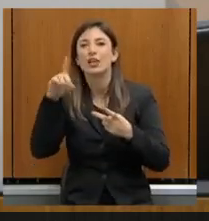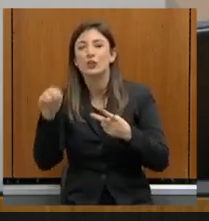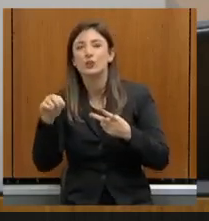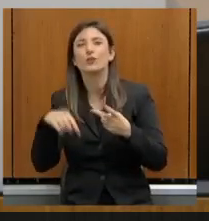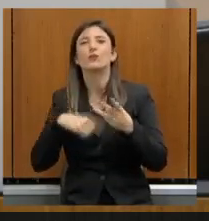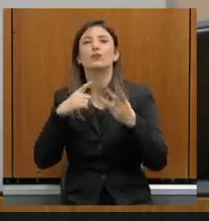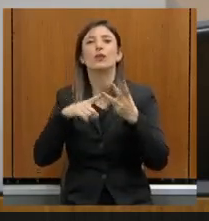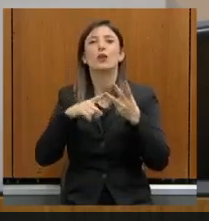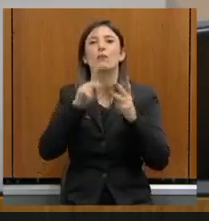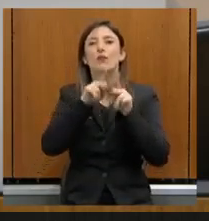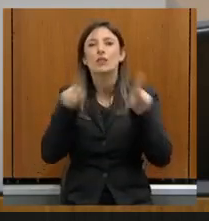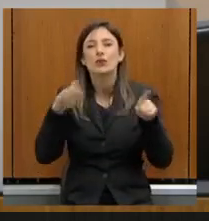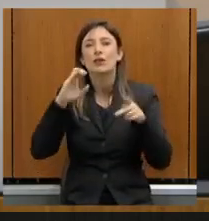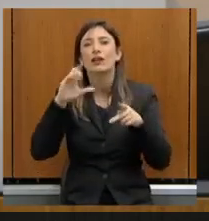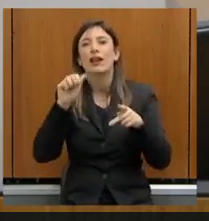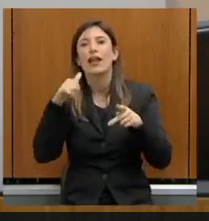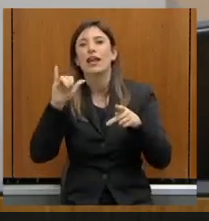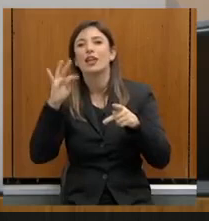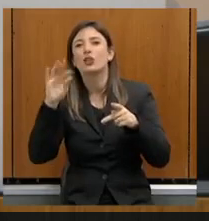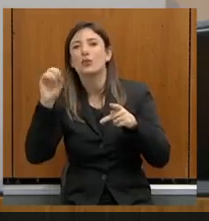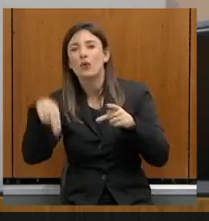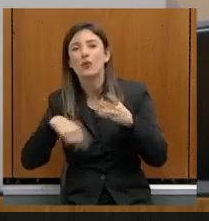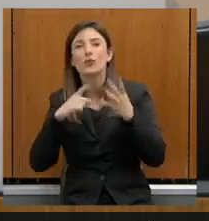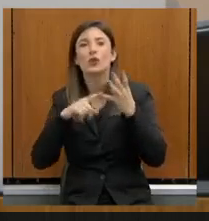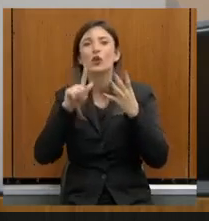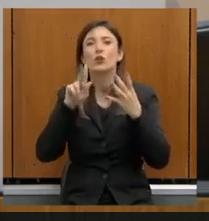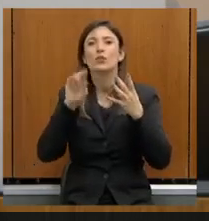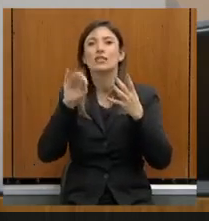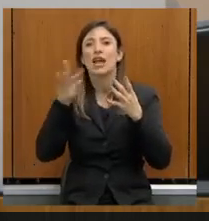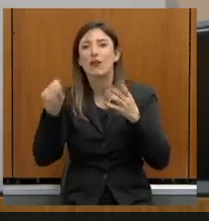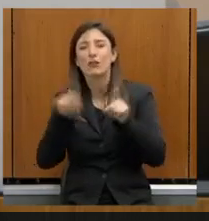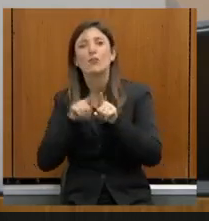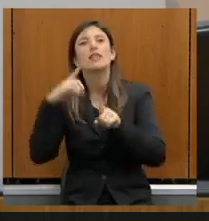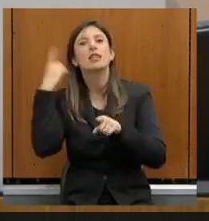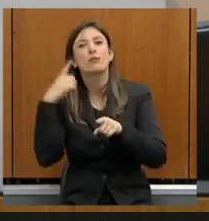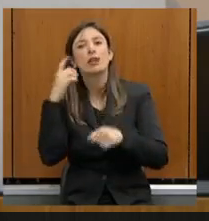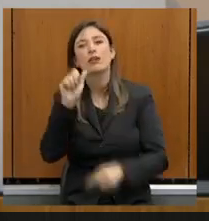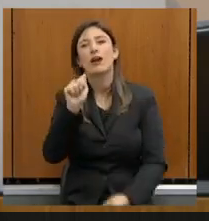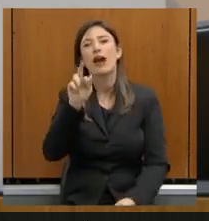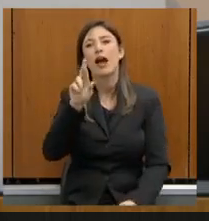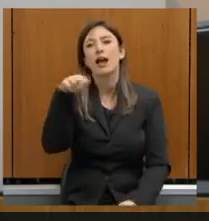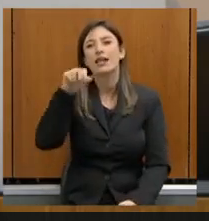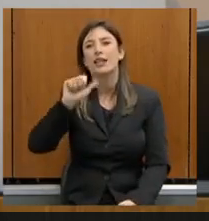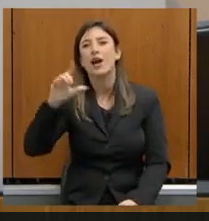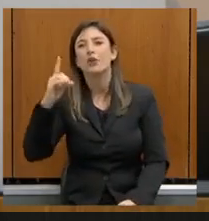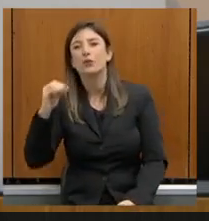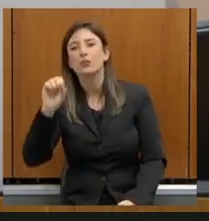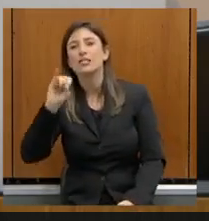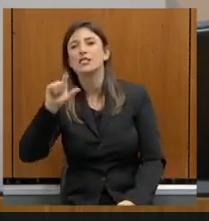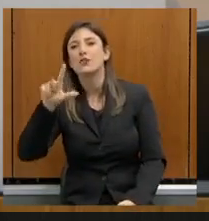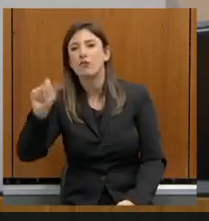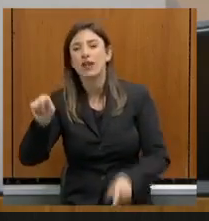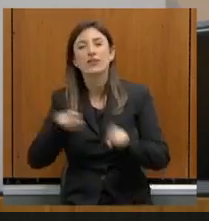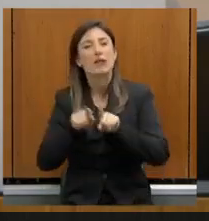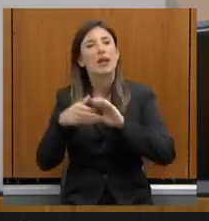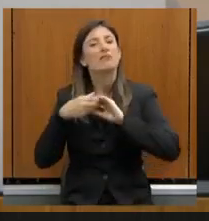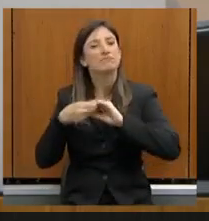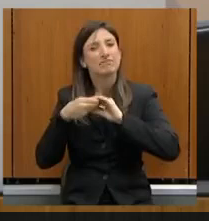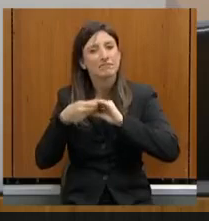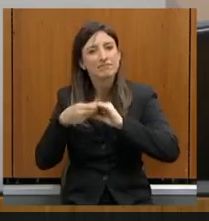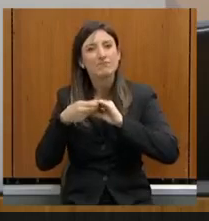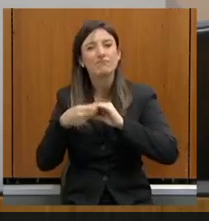Gustavo Mitre e também o deputado Arnaldo Silva. e saudar também os membros